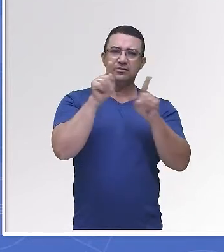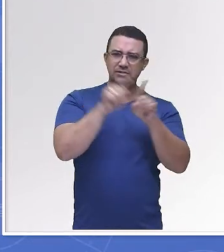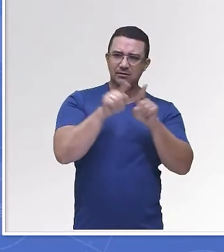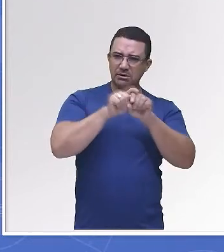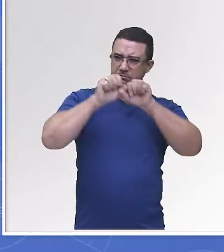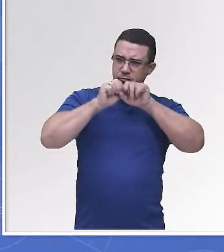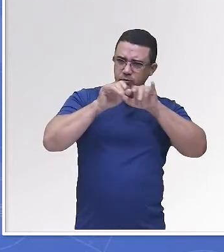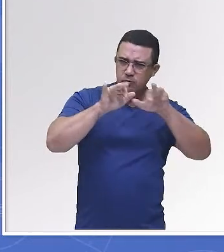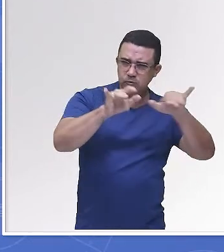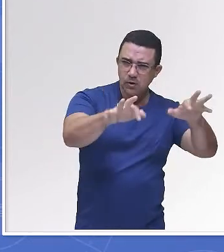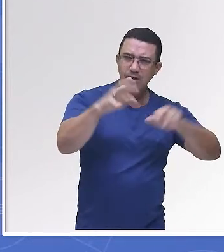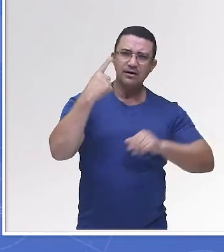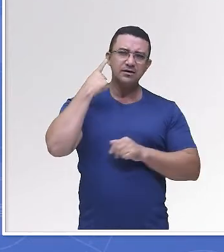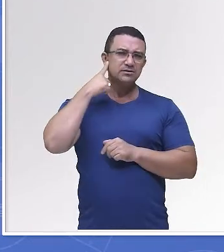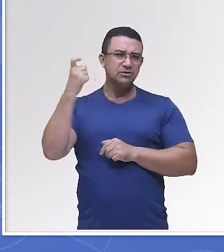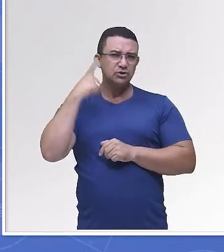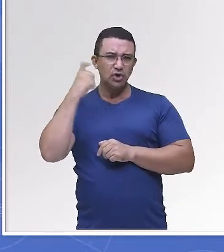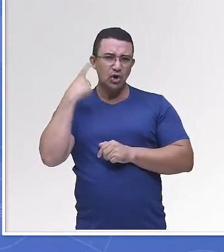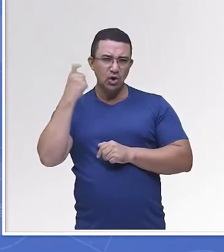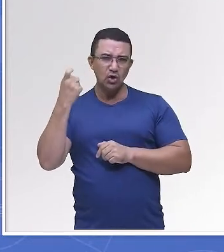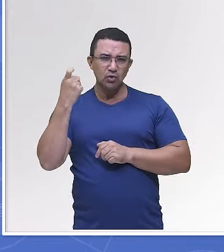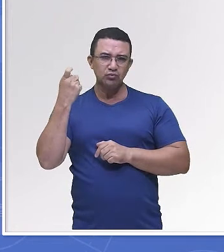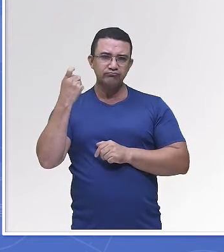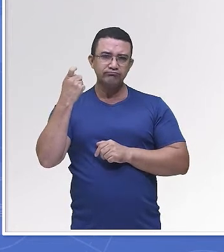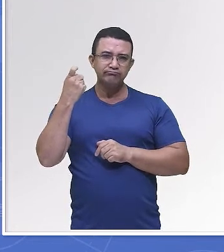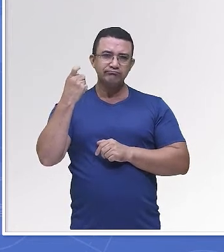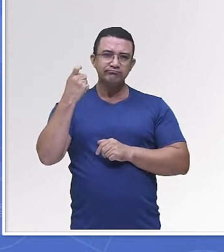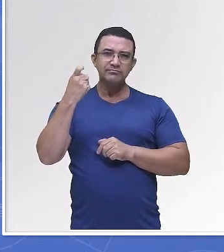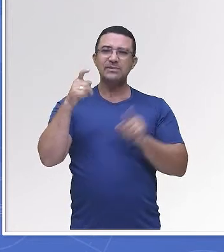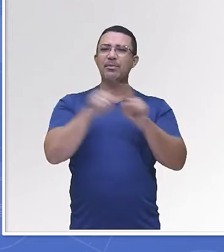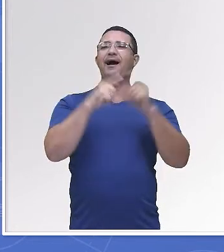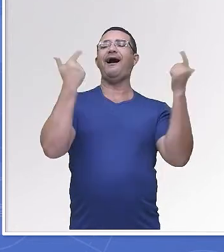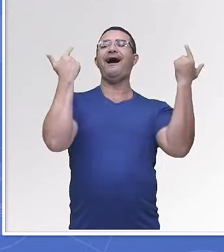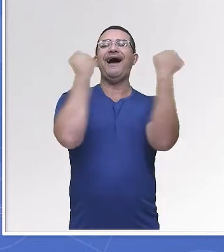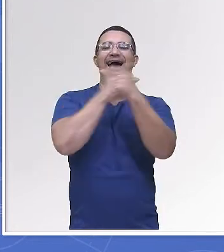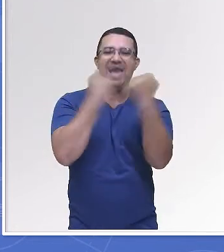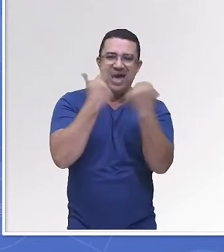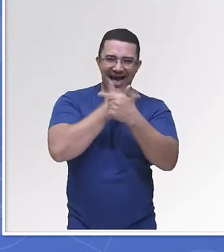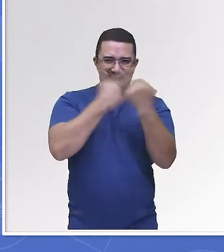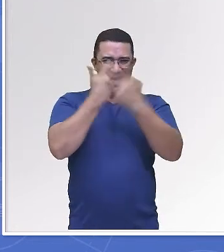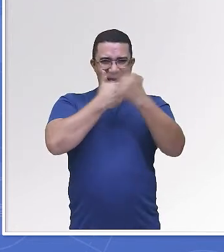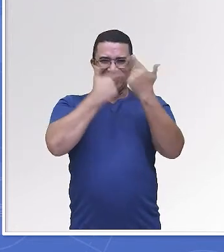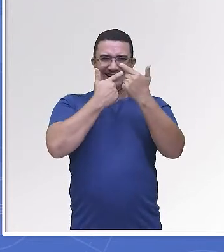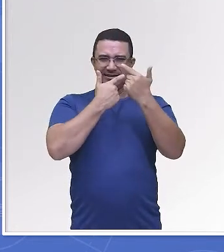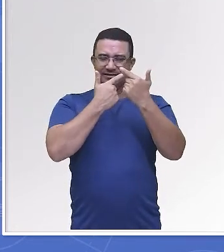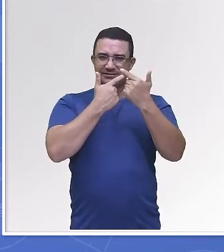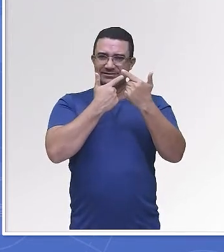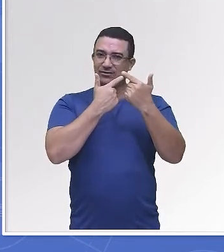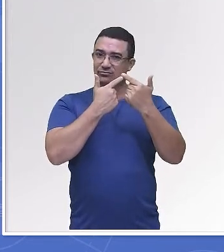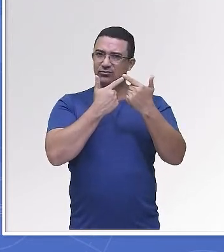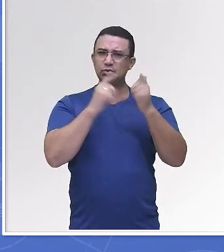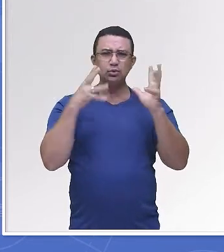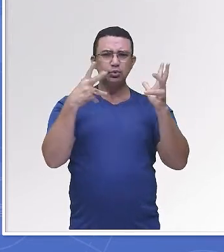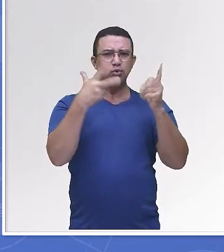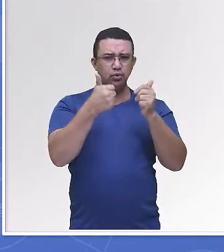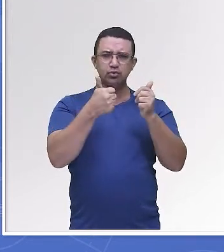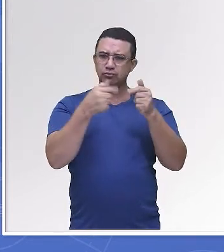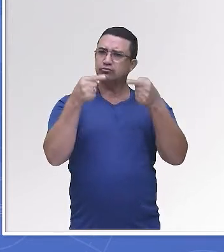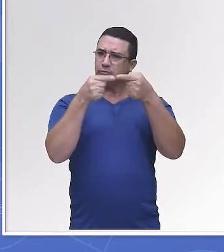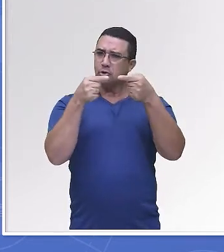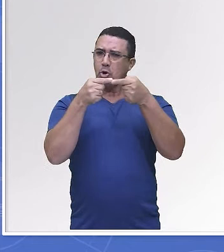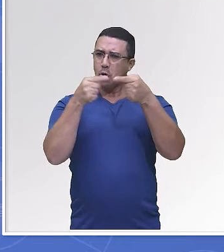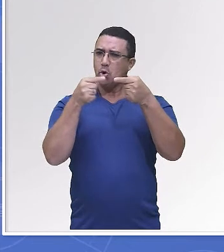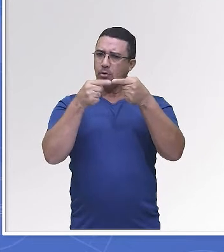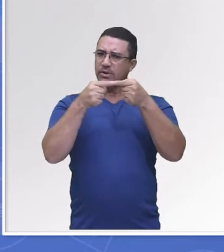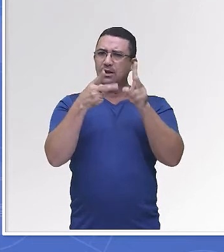sonora, quando ele fala em gargalhada, né, a palavra que salta. Então, tudo isso é elemento